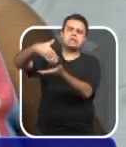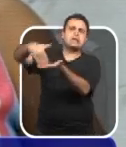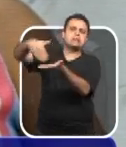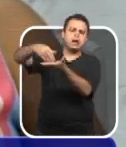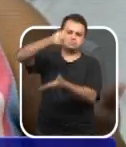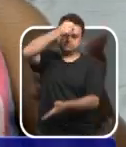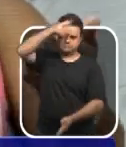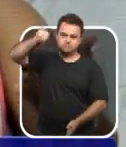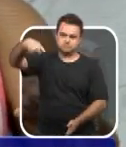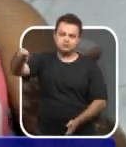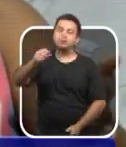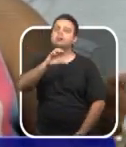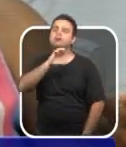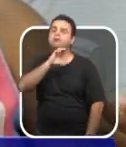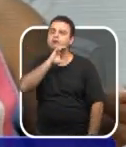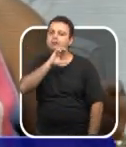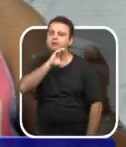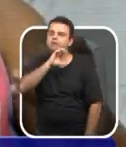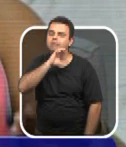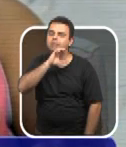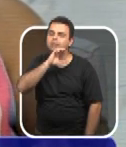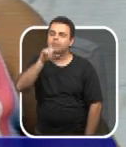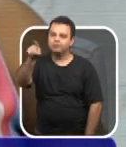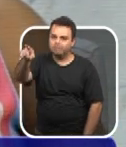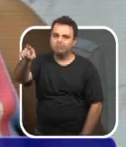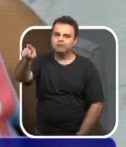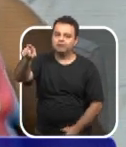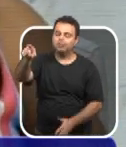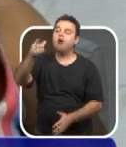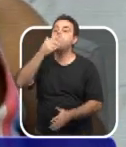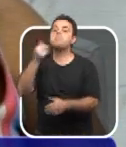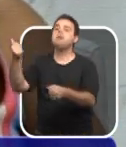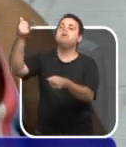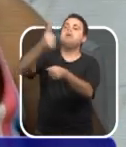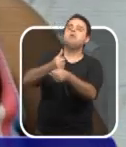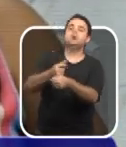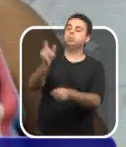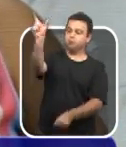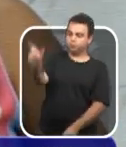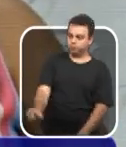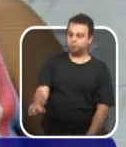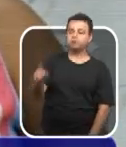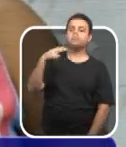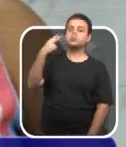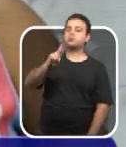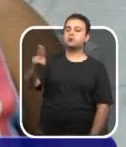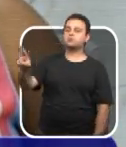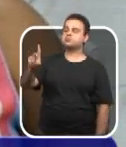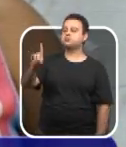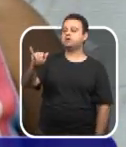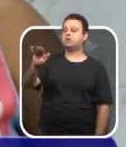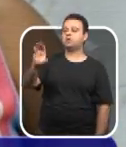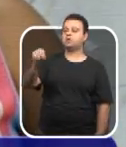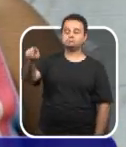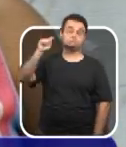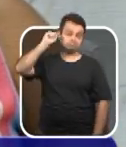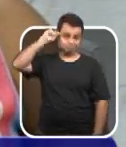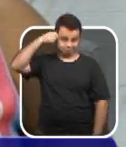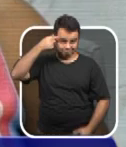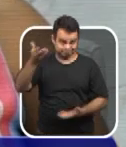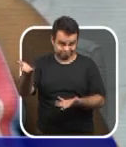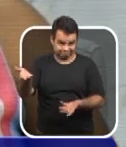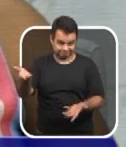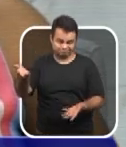Cláudia, mas quem substituiu foi um homem negro, que é o Diego. Então, eu acho